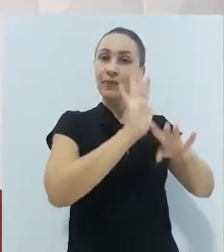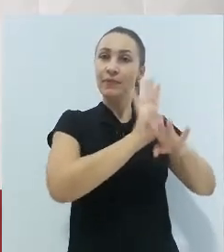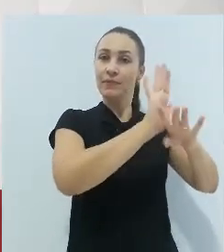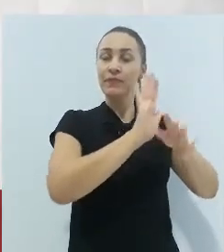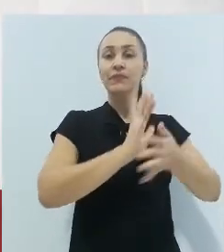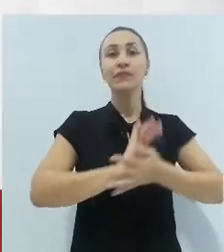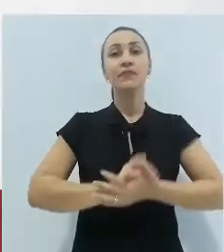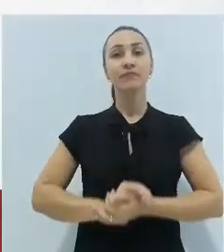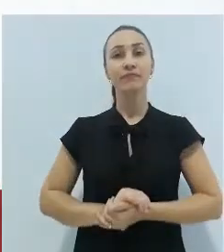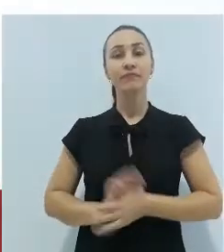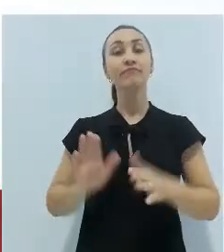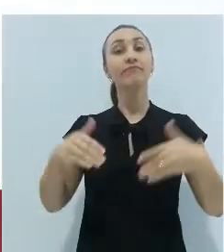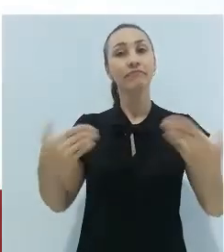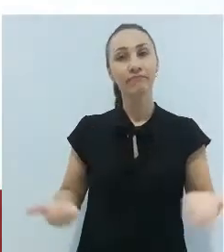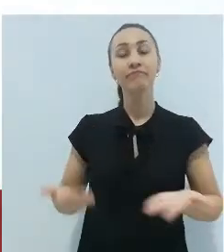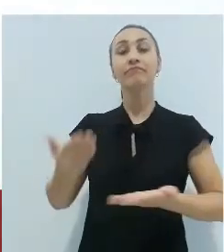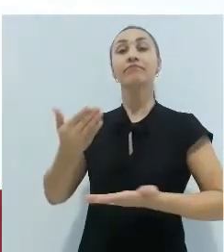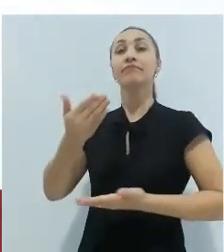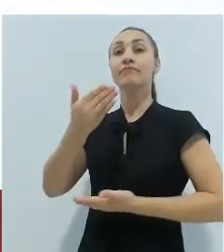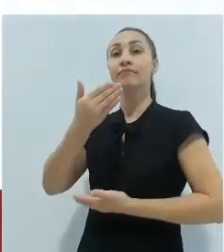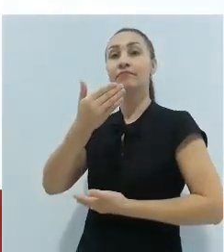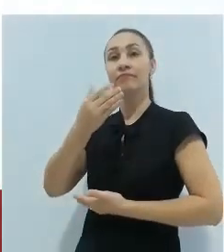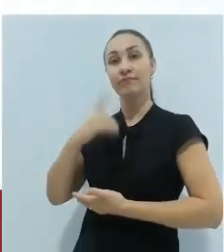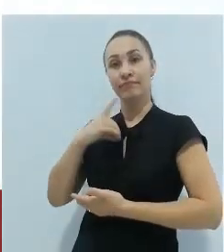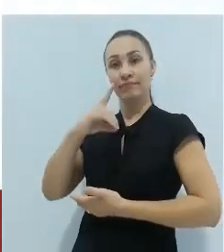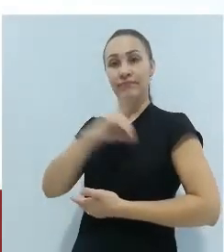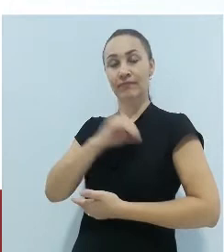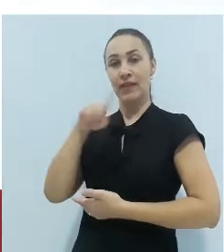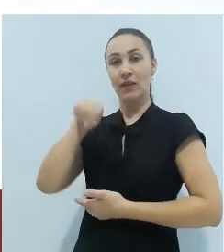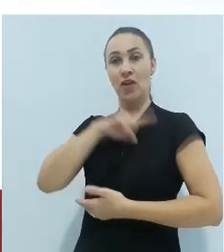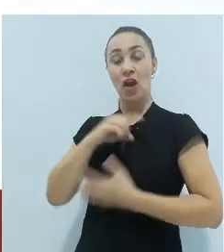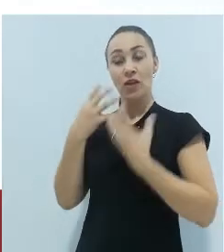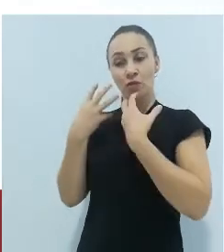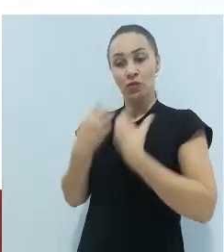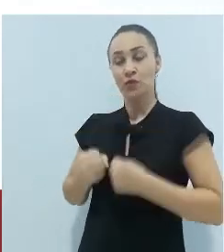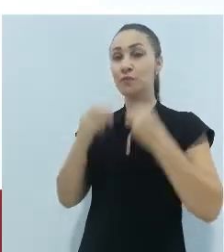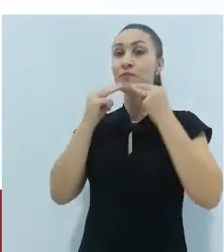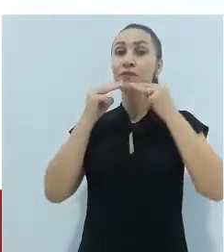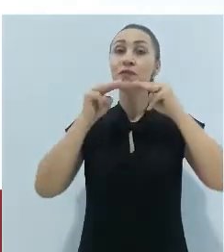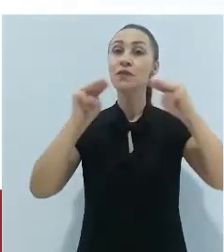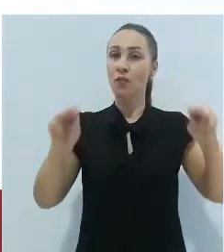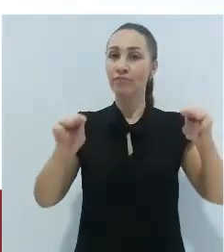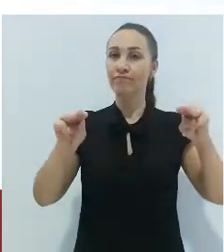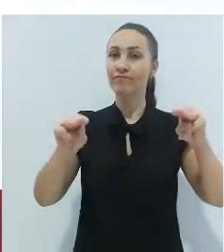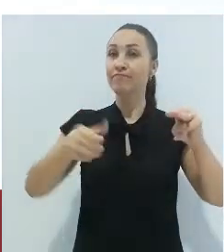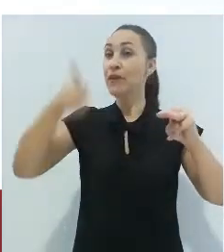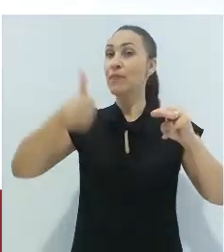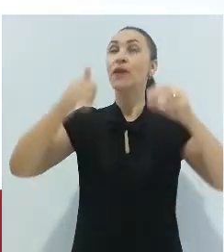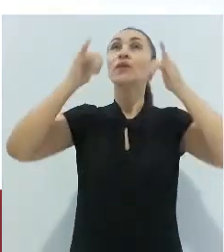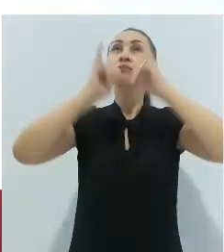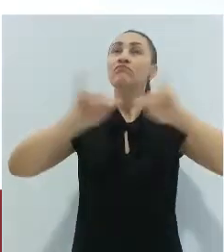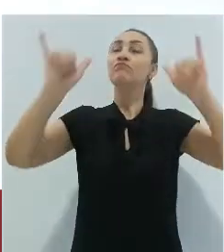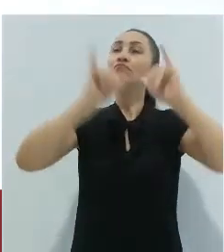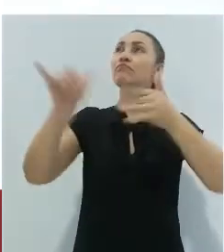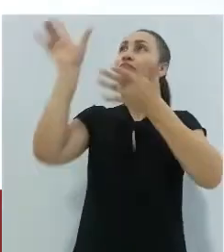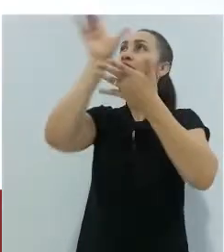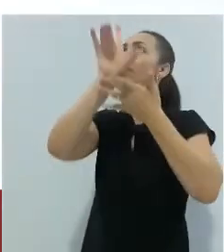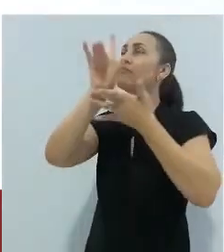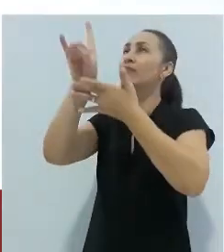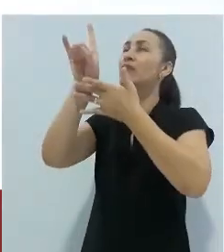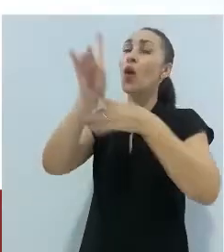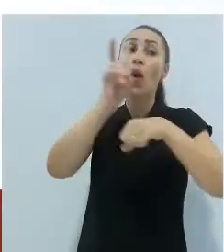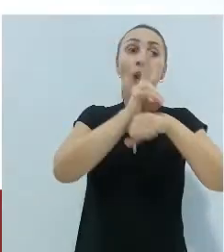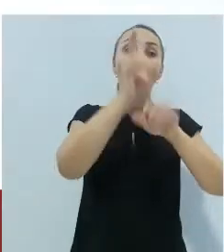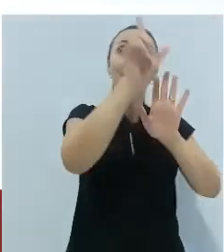colaborador. Então, como diácono, assumimos uma missão, primeiro, de proclamar a palavra de Deus, cuidar da